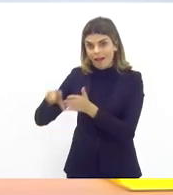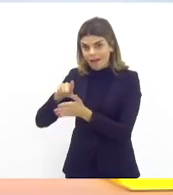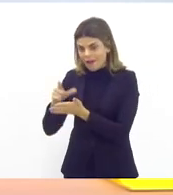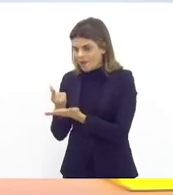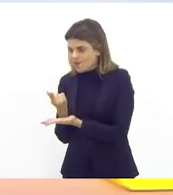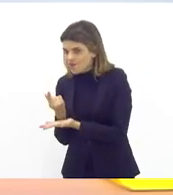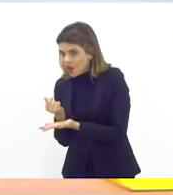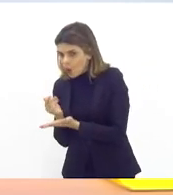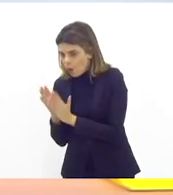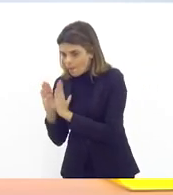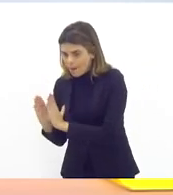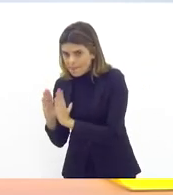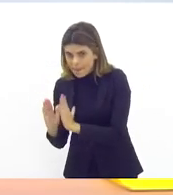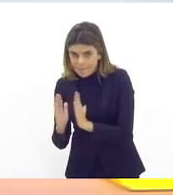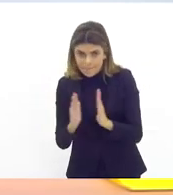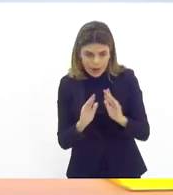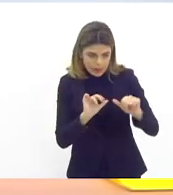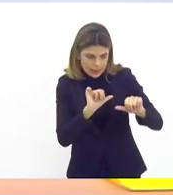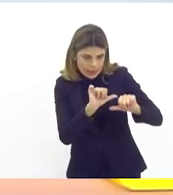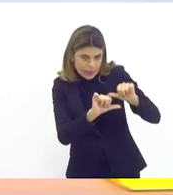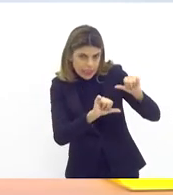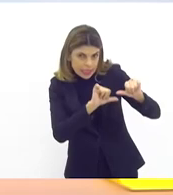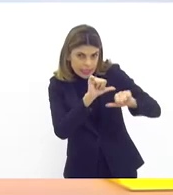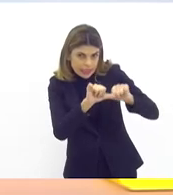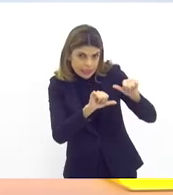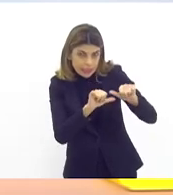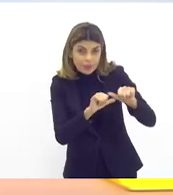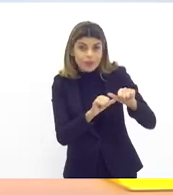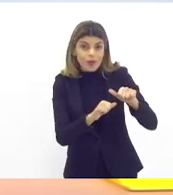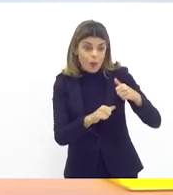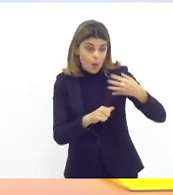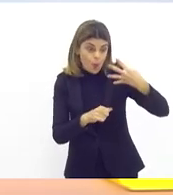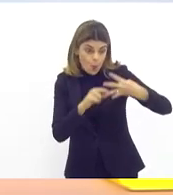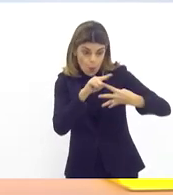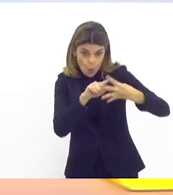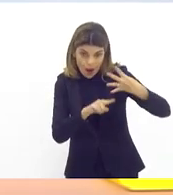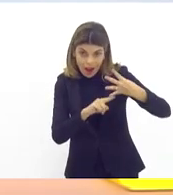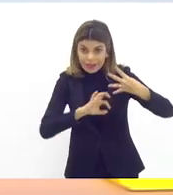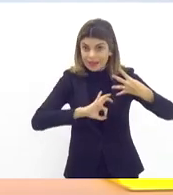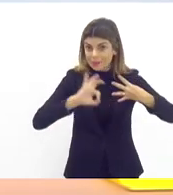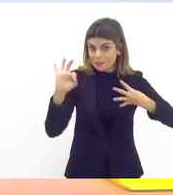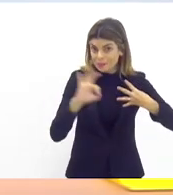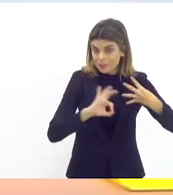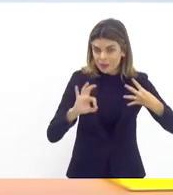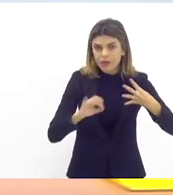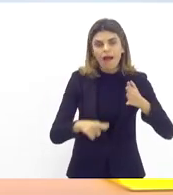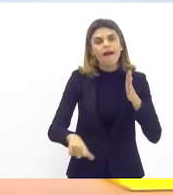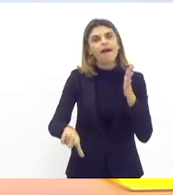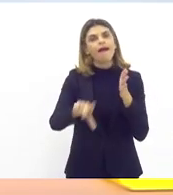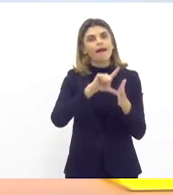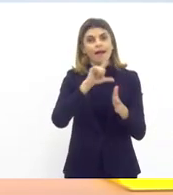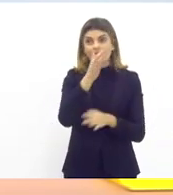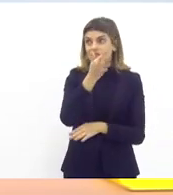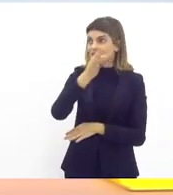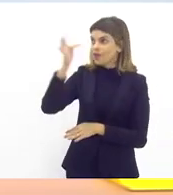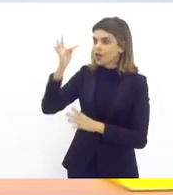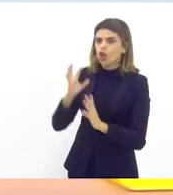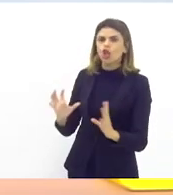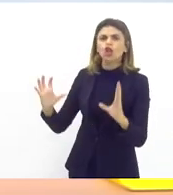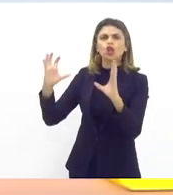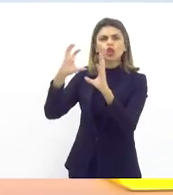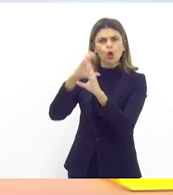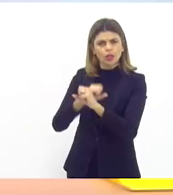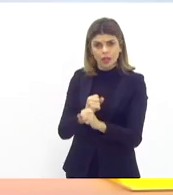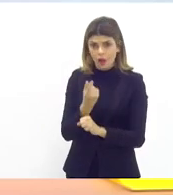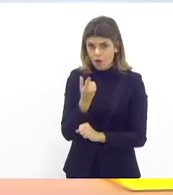e ISS que tem hoje, a transição para o destino e a mudança na cota parte, tem entes da federação que aumentam sua participação no total da receita